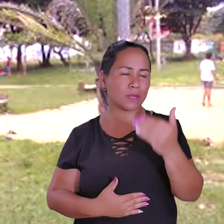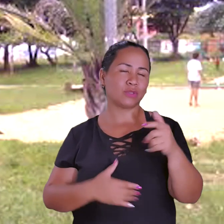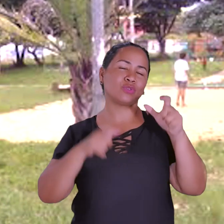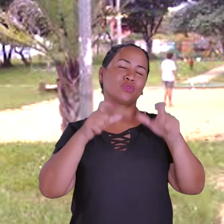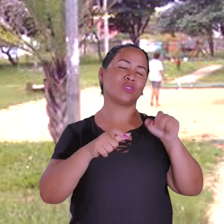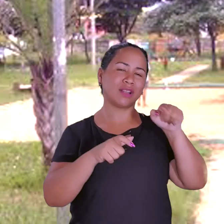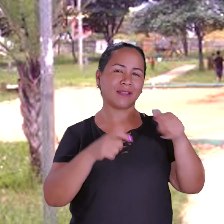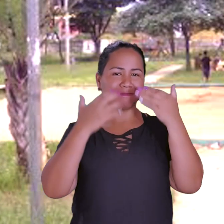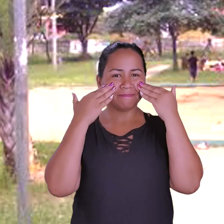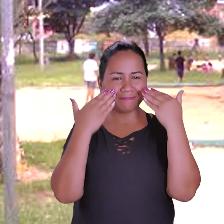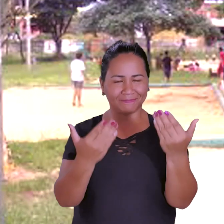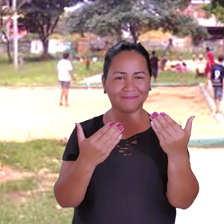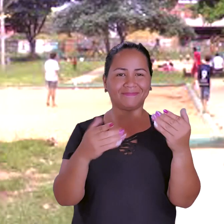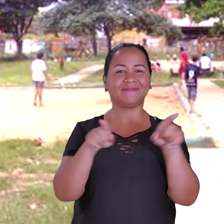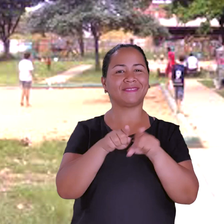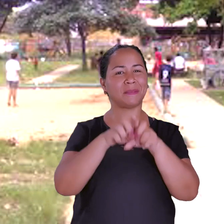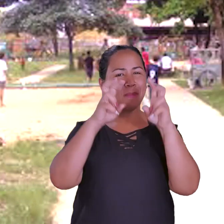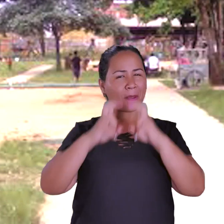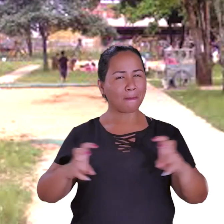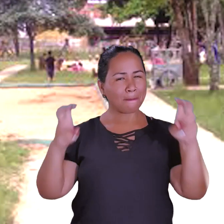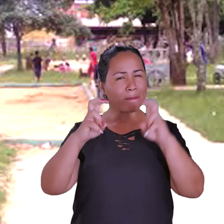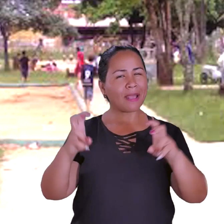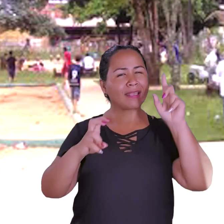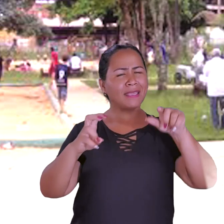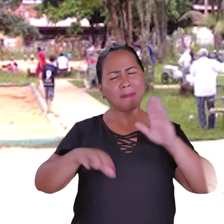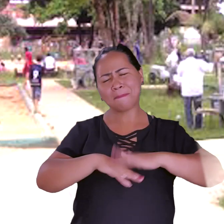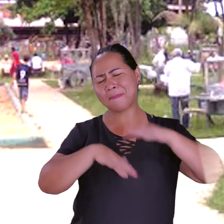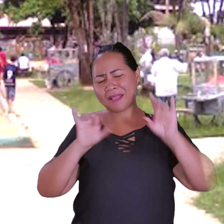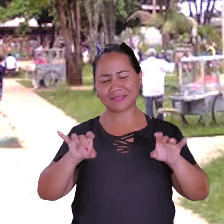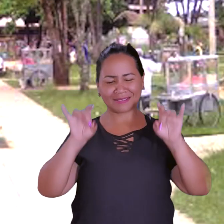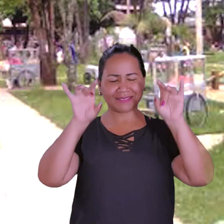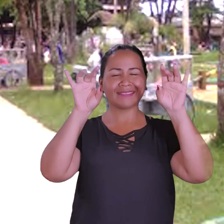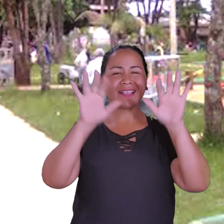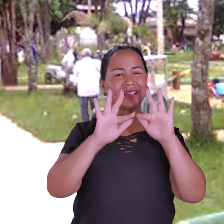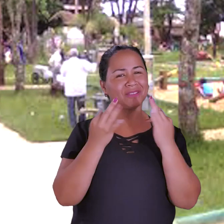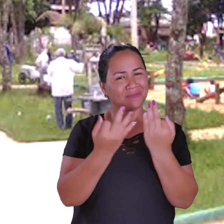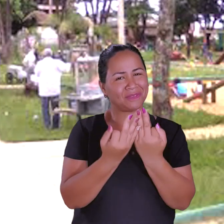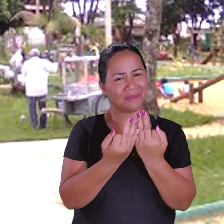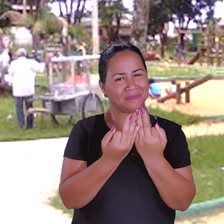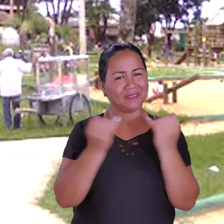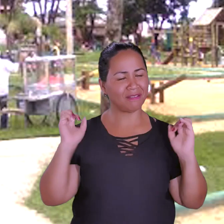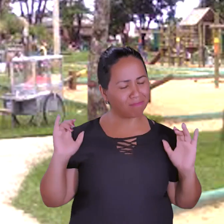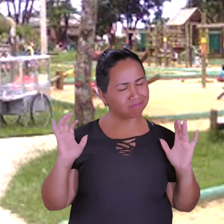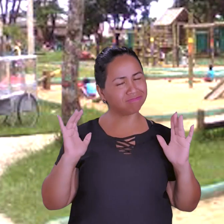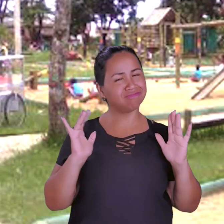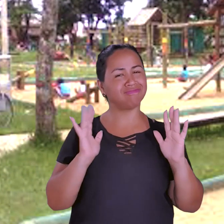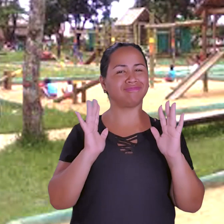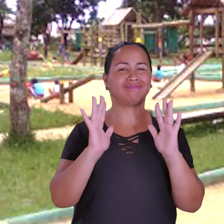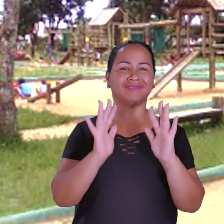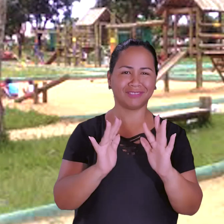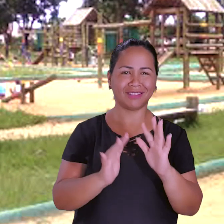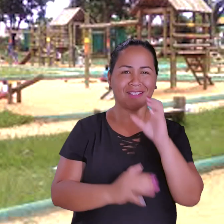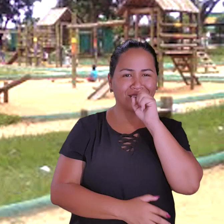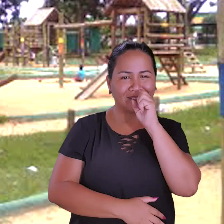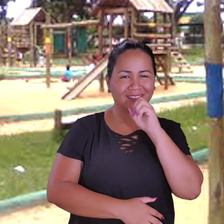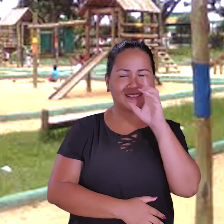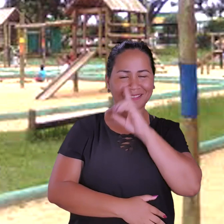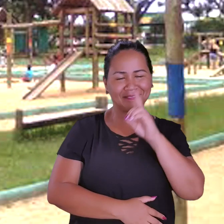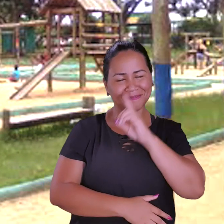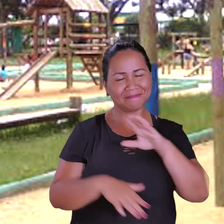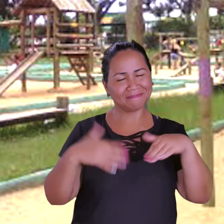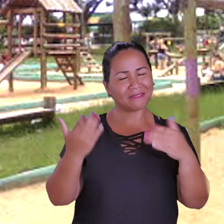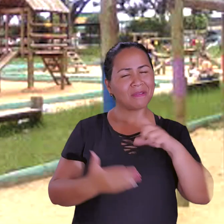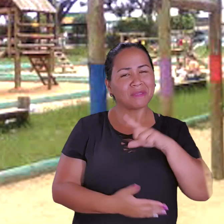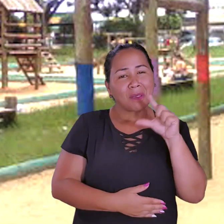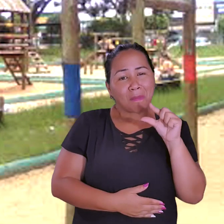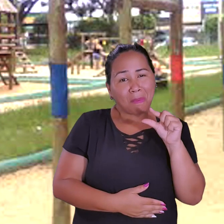apresentar. E o parque é um lugar muito especial, porque é onde as famílias se reúnem aqui no final de semana, né? Então, como a gente tem pouca opção